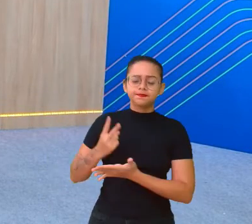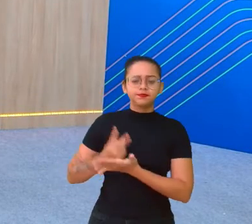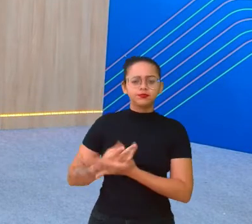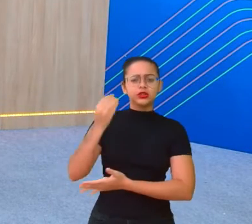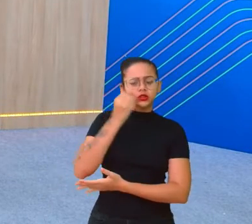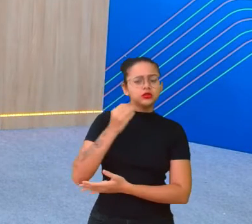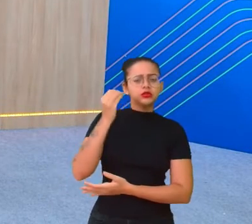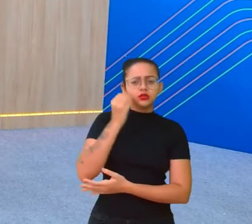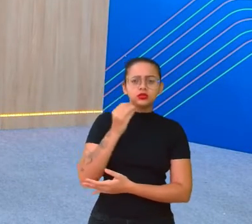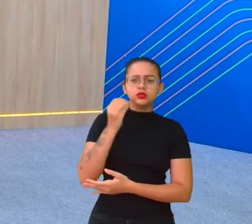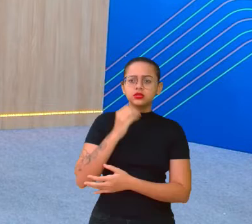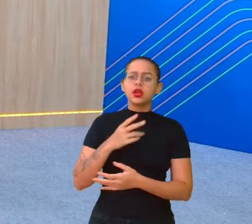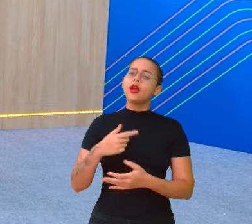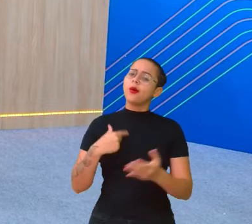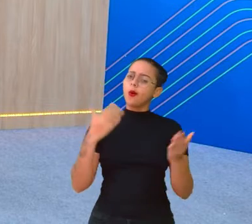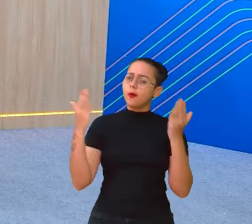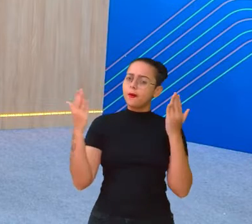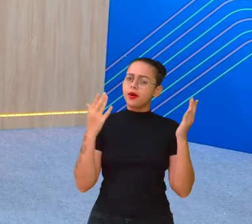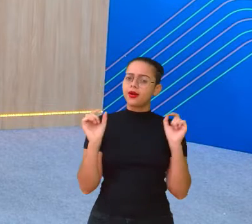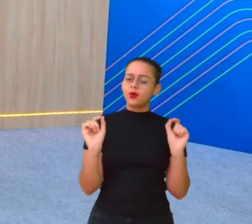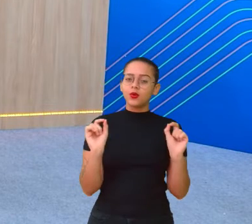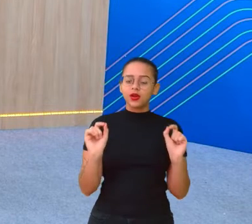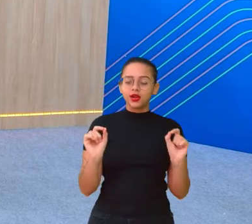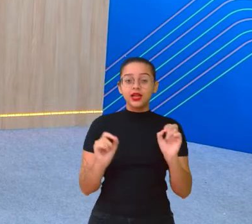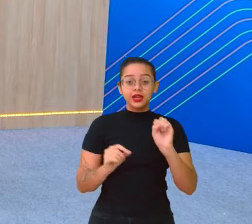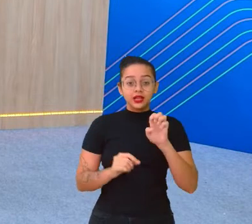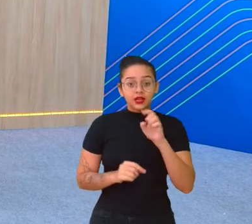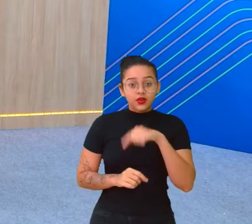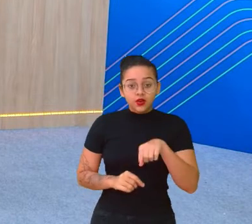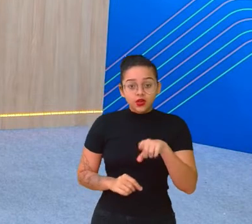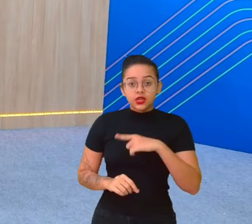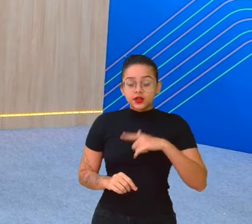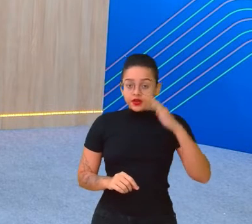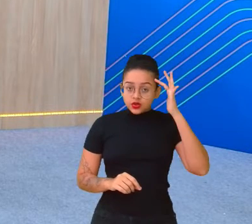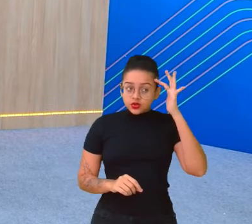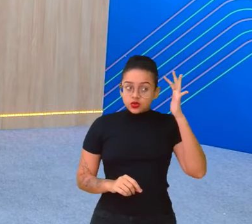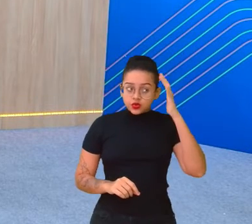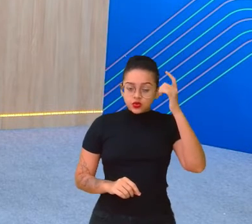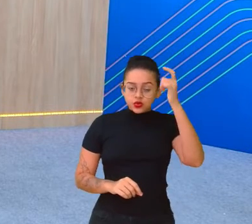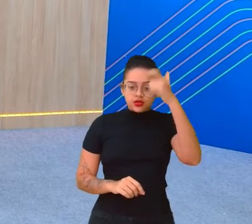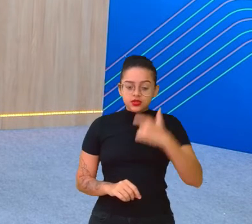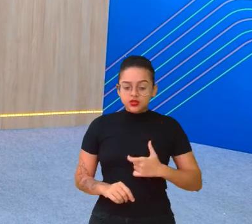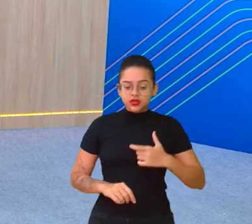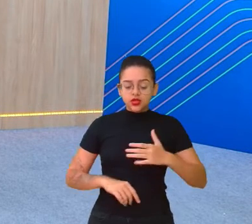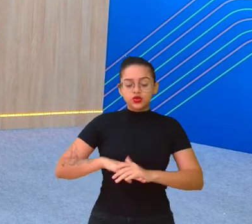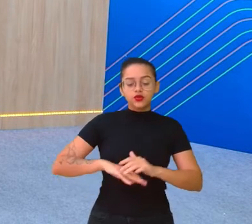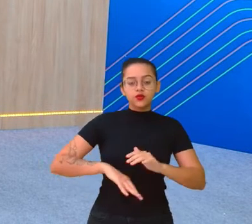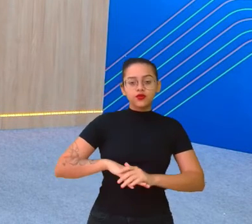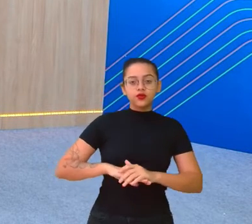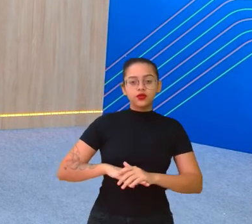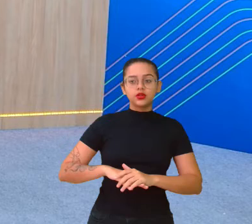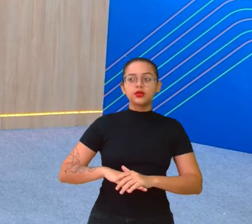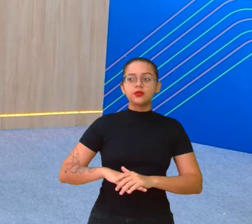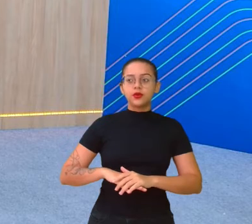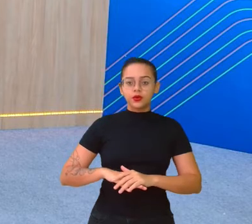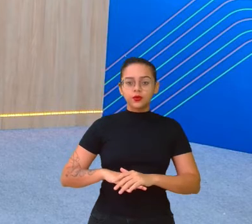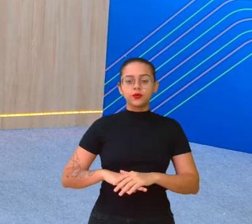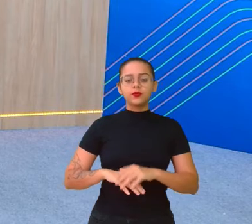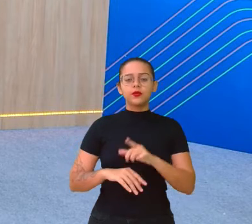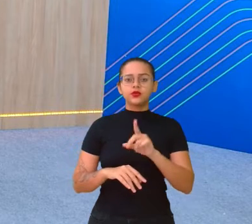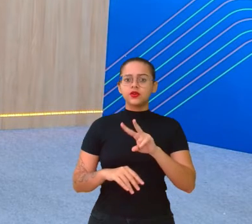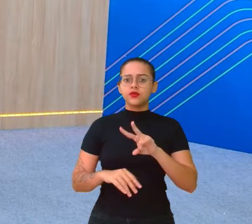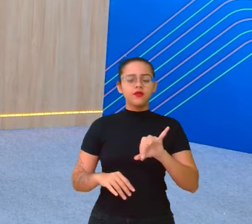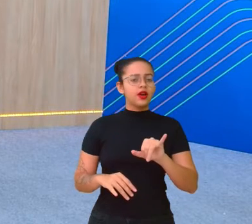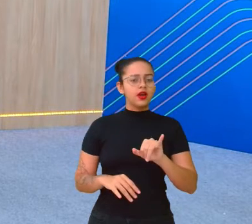tentando. Foi como eu dei a comparação de se você tiver esse sonho de ser jogador de futebol, ser jogadora de futebol. Você não vai já